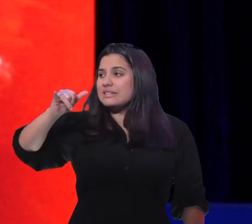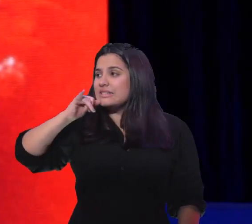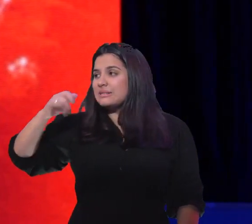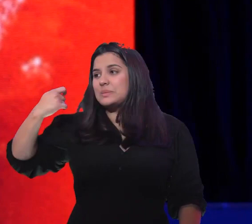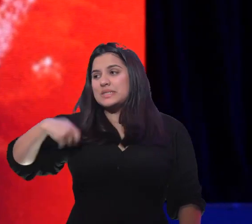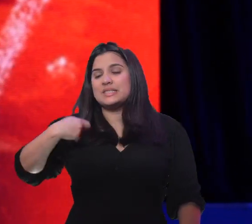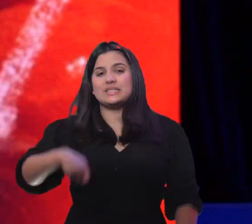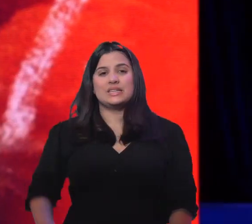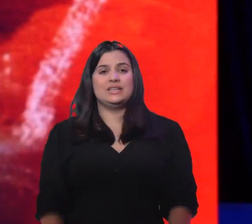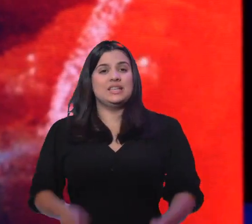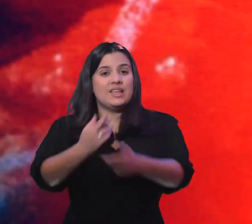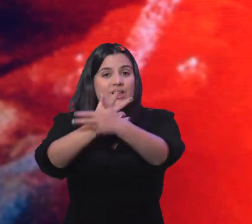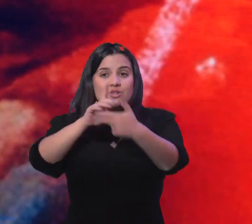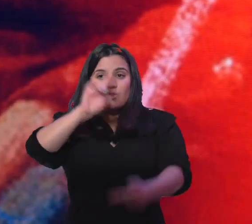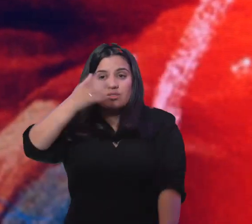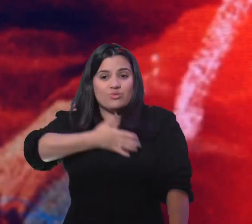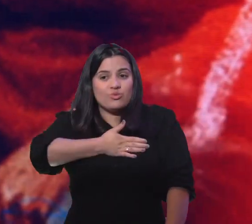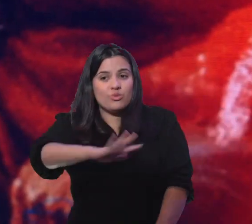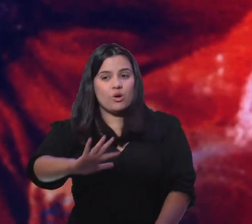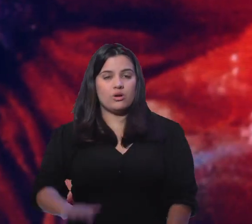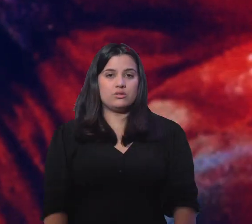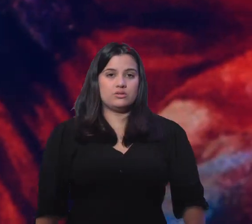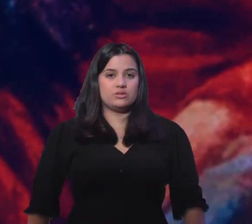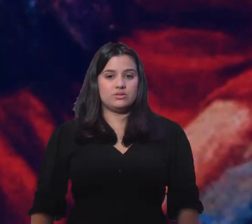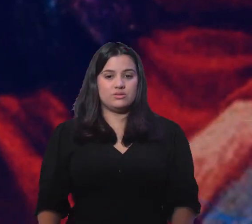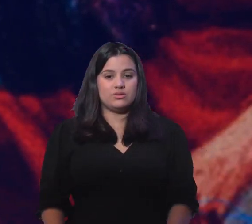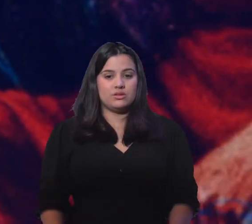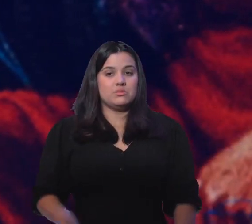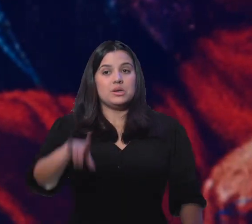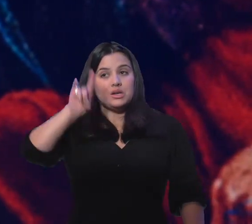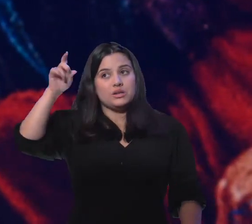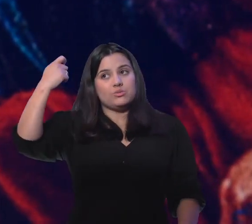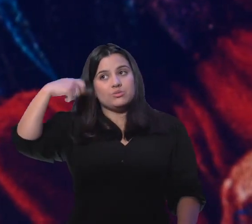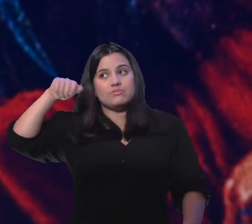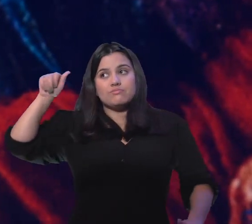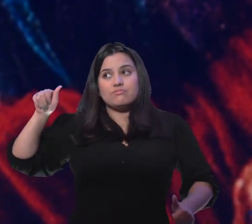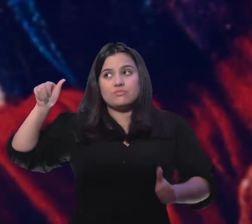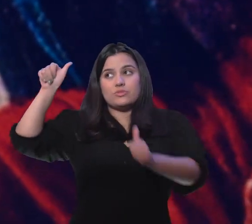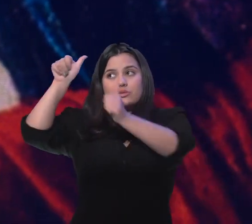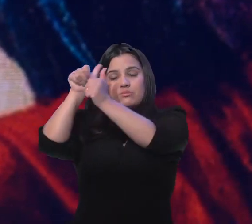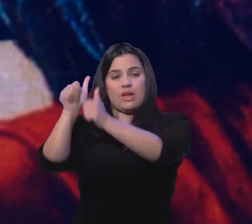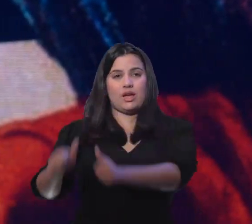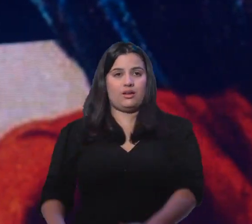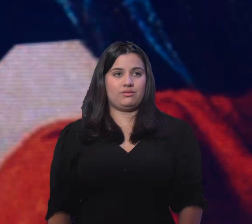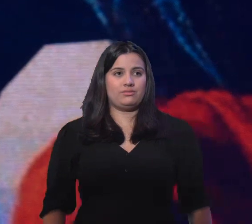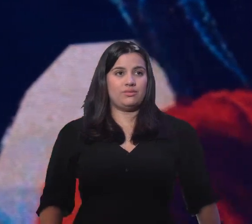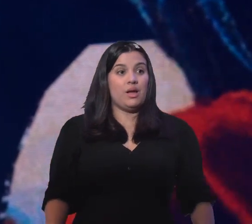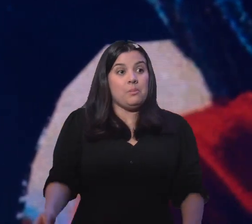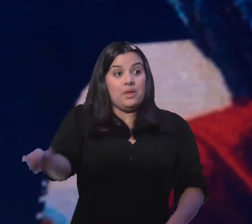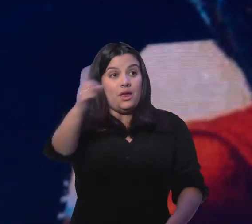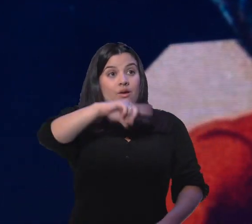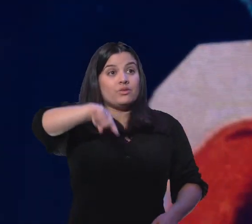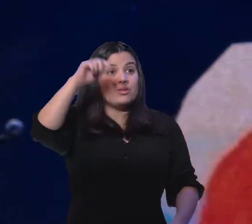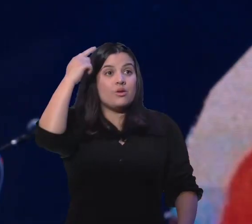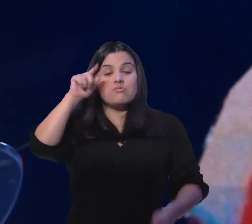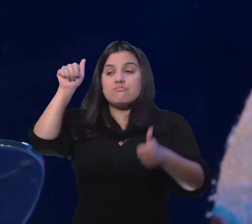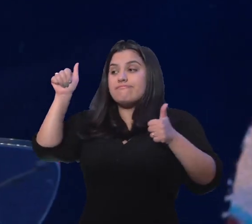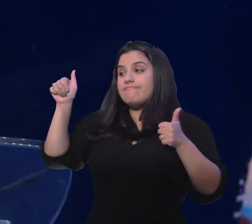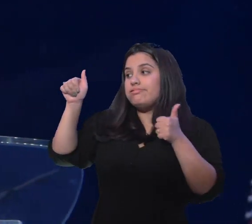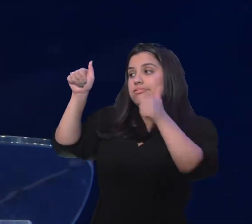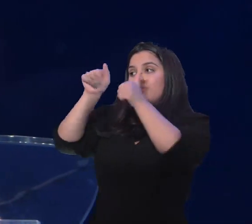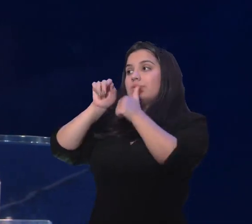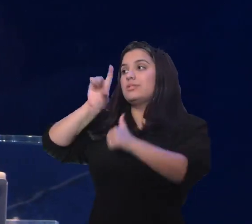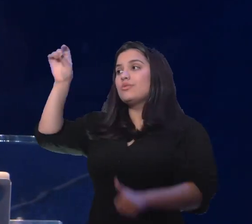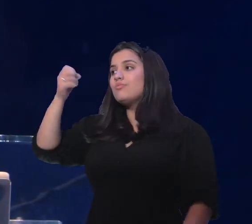desagrada. Aquilo que desagrada o meu coração, para que eles possam se aproximar de mim. para que eles possam viver a vida plena que eu tenho